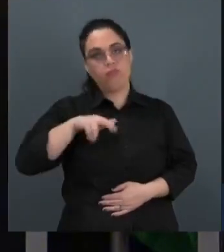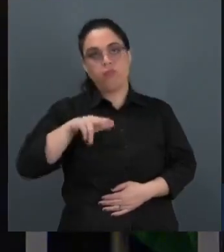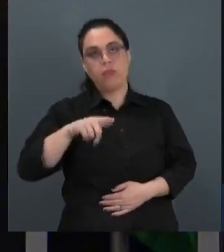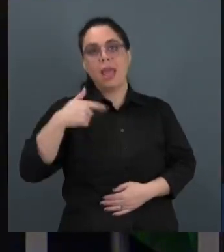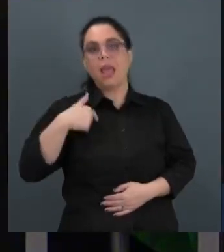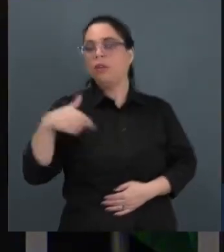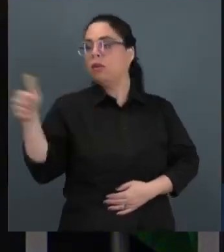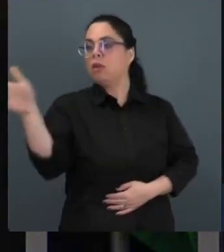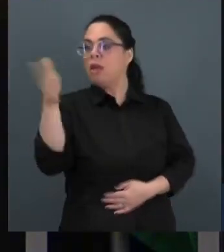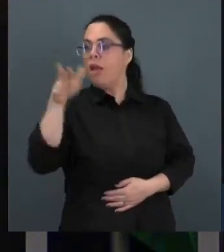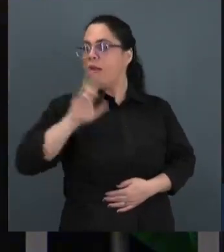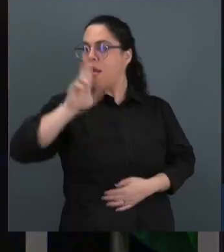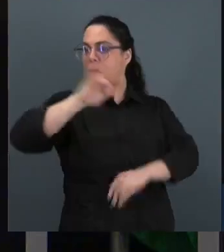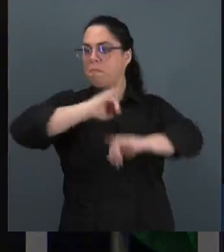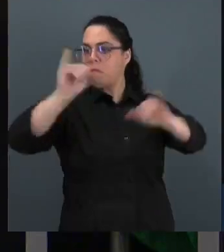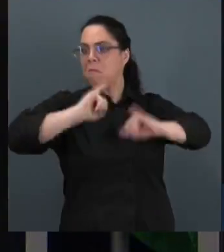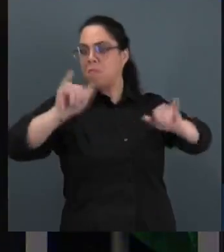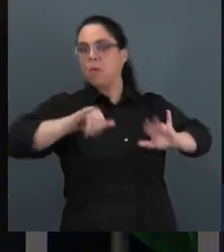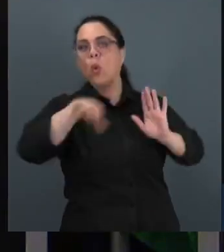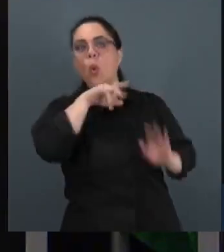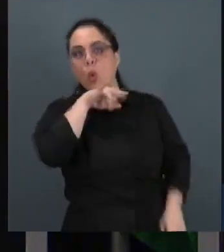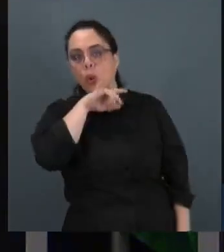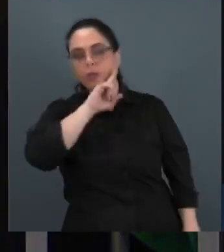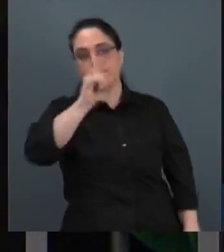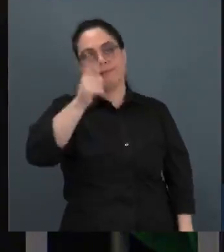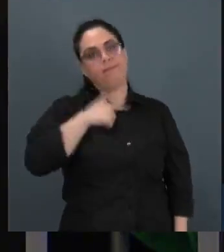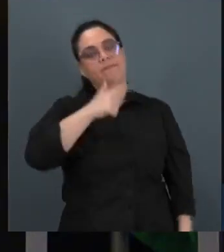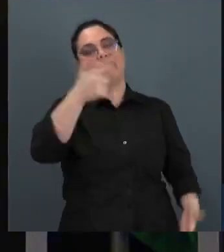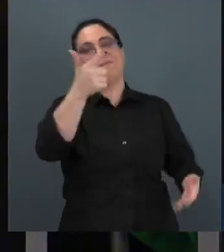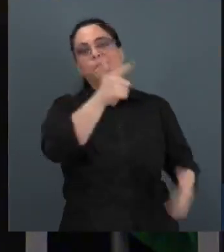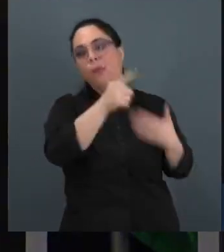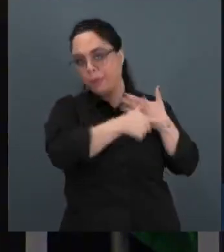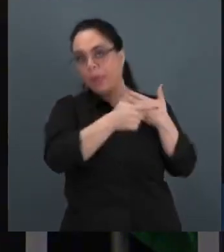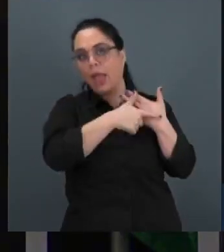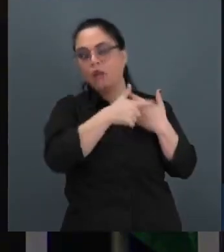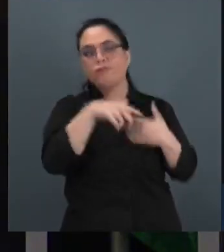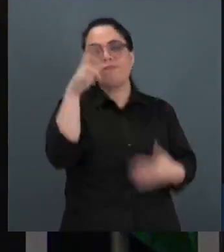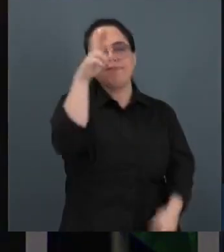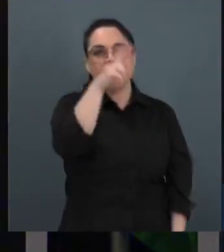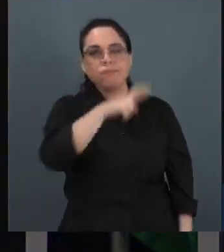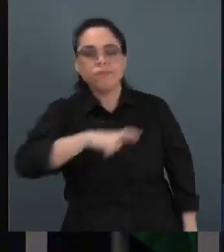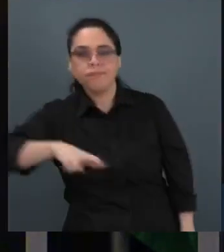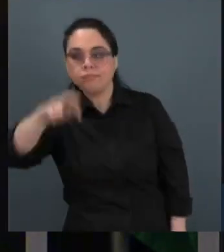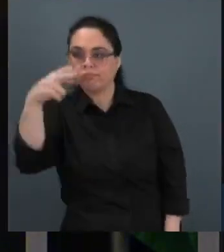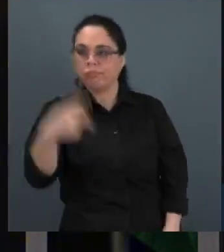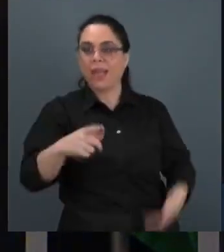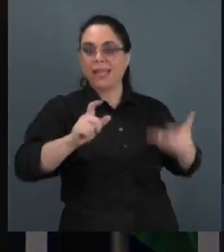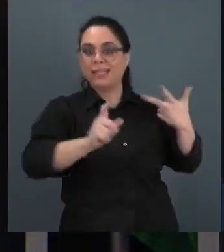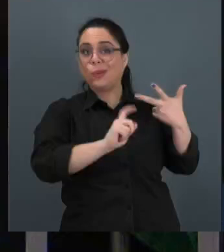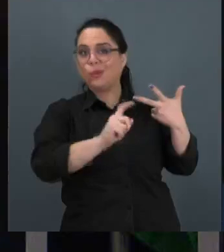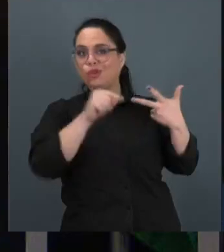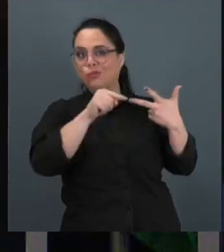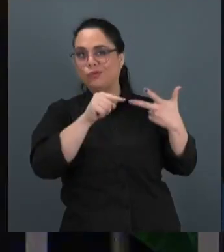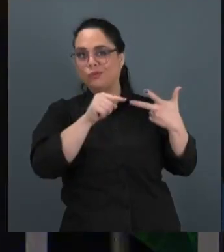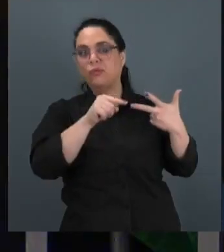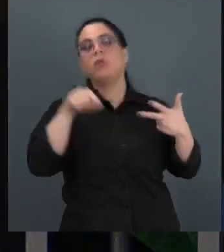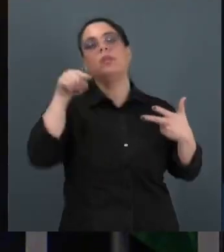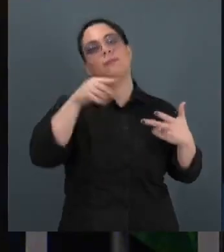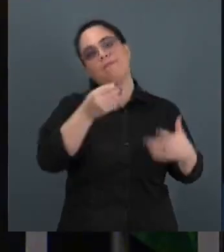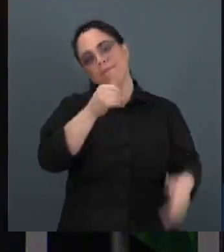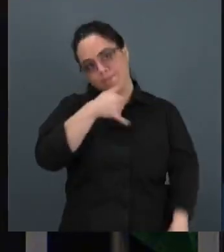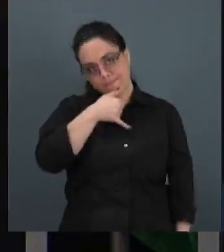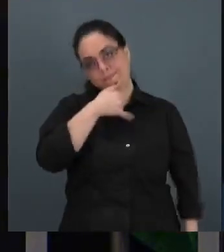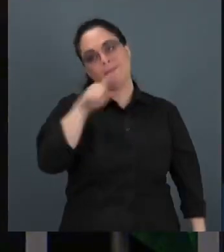arauto de más notícias, mas fazendo o nosso papel de fiscal deste executivo, que infelizmente